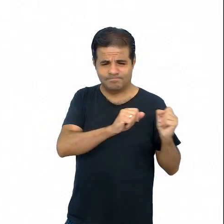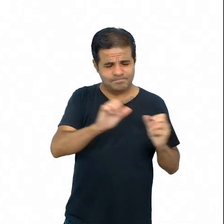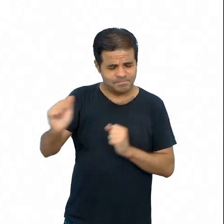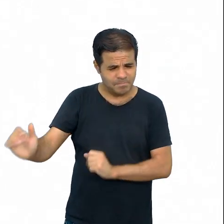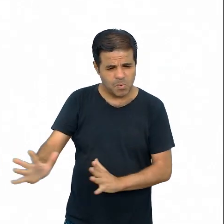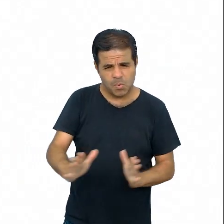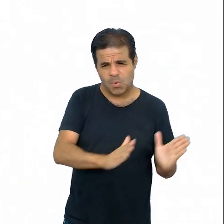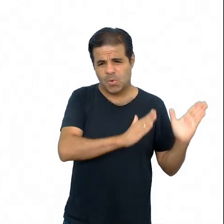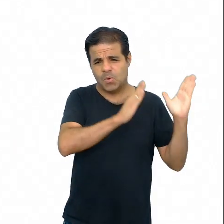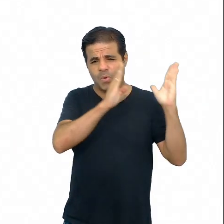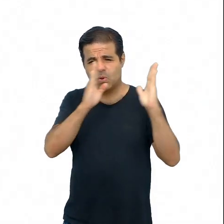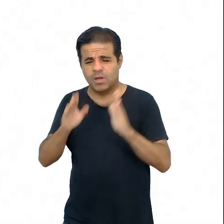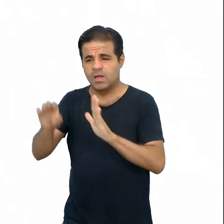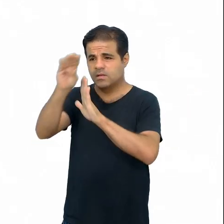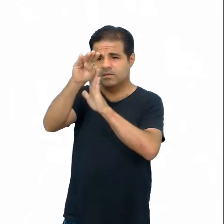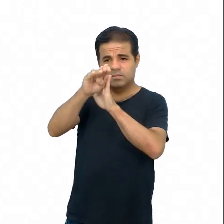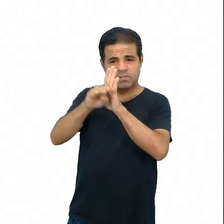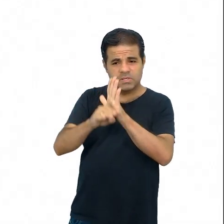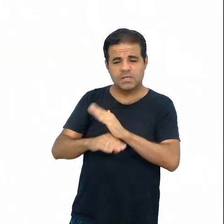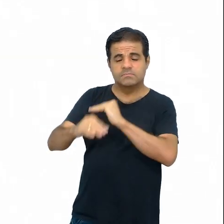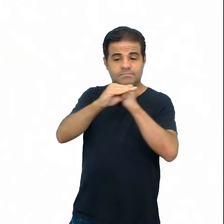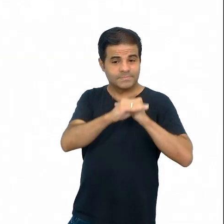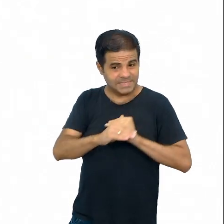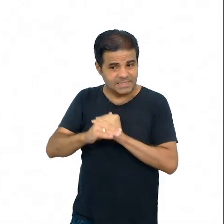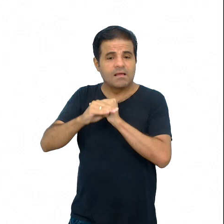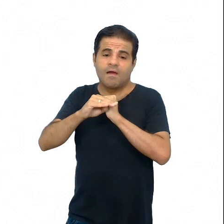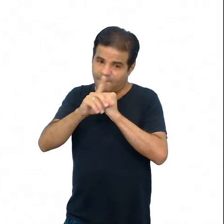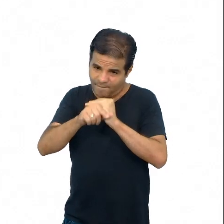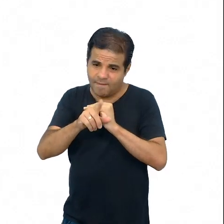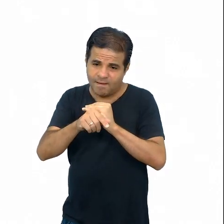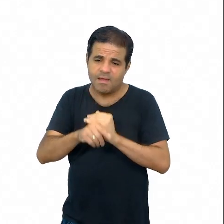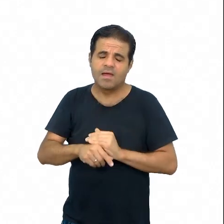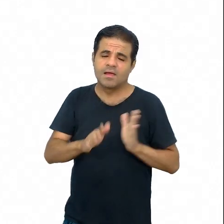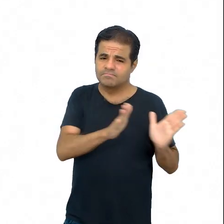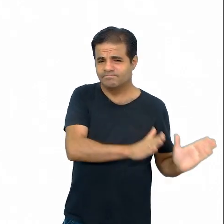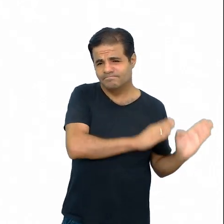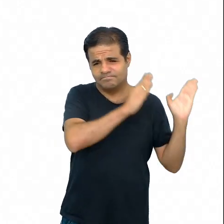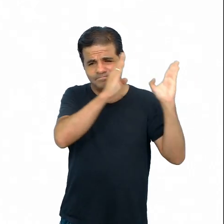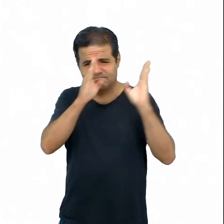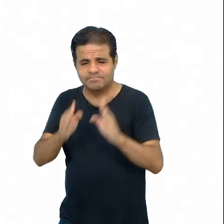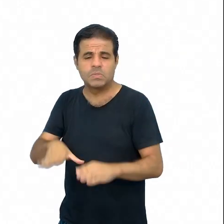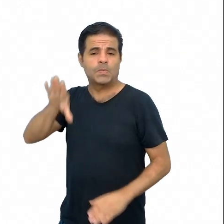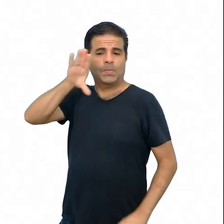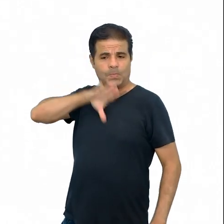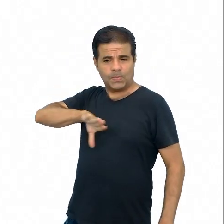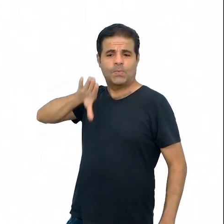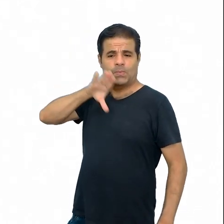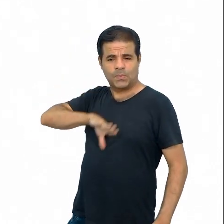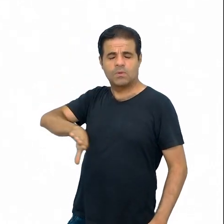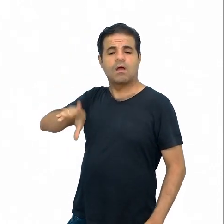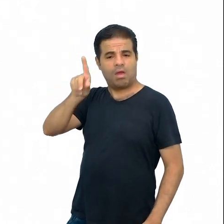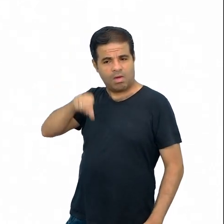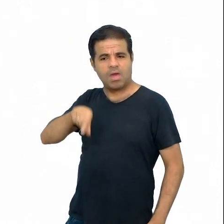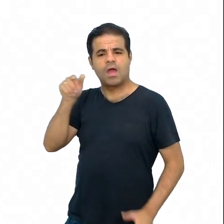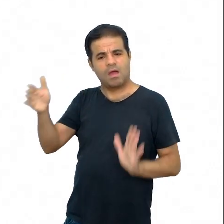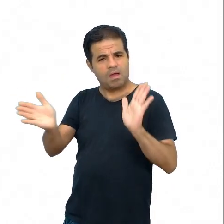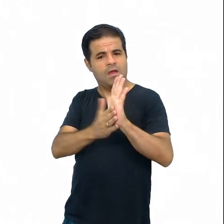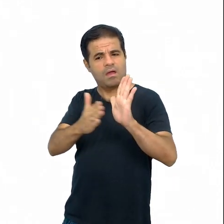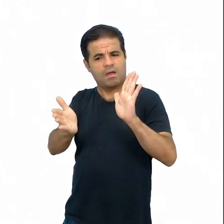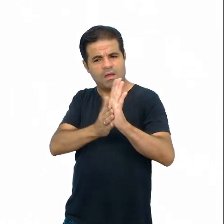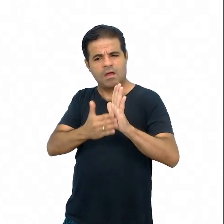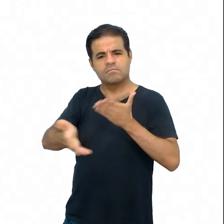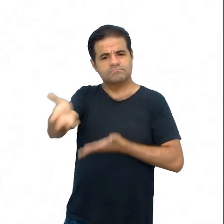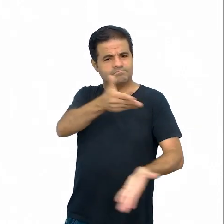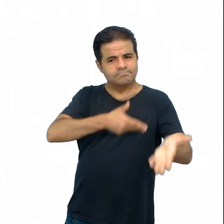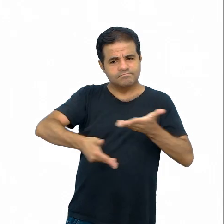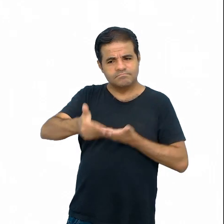que existem, porque a norma padrão também é uma variante, né, da língua portuguesa, então ela se estabelece também,